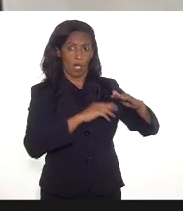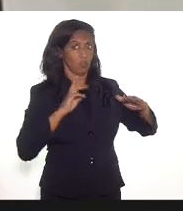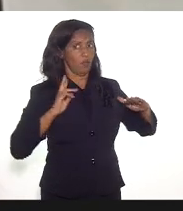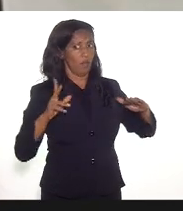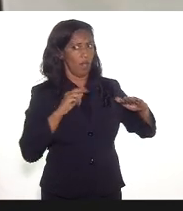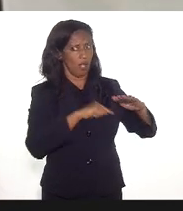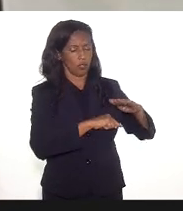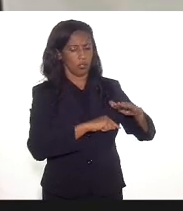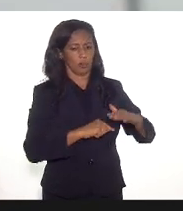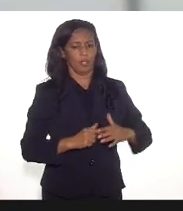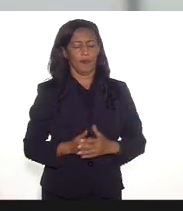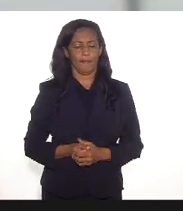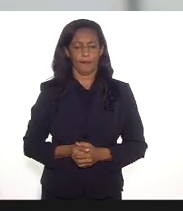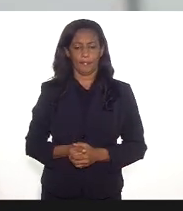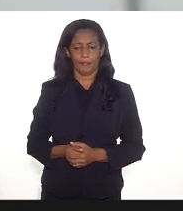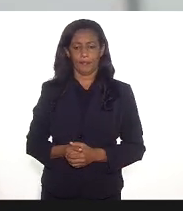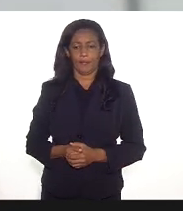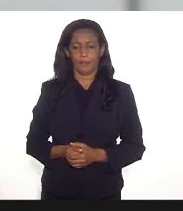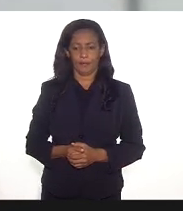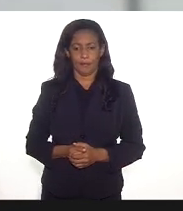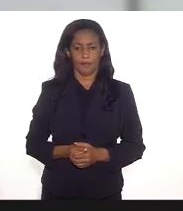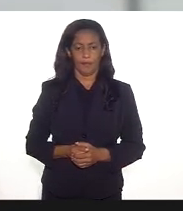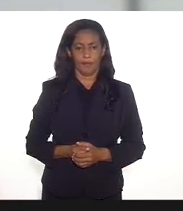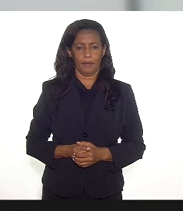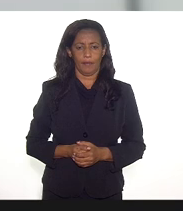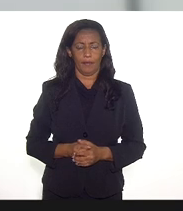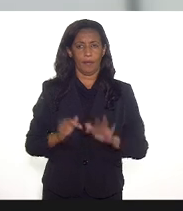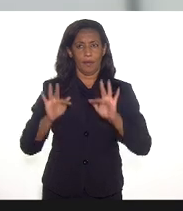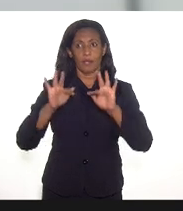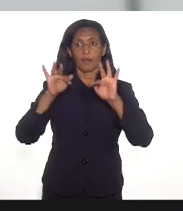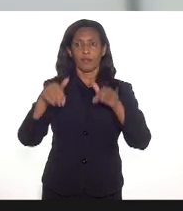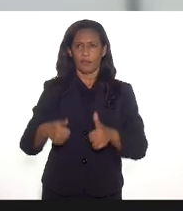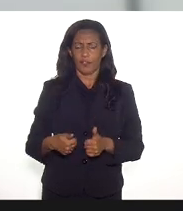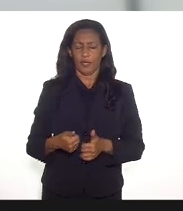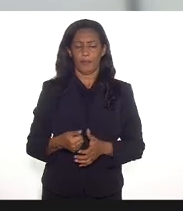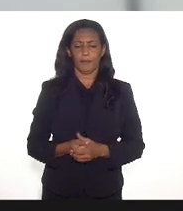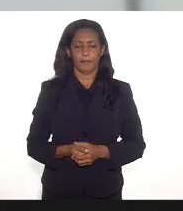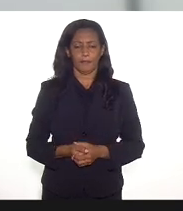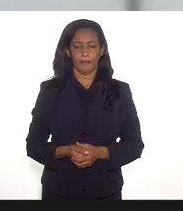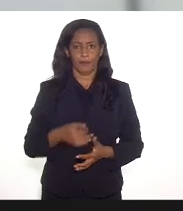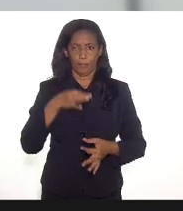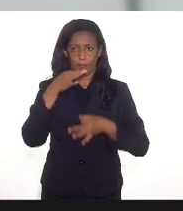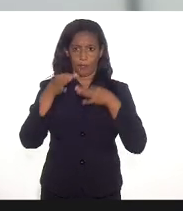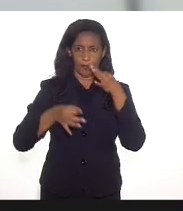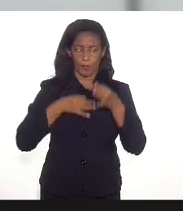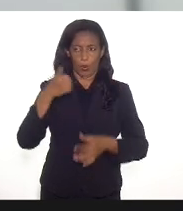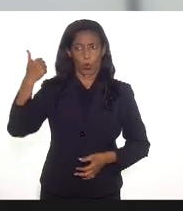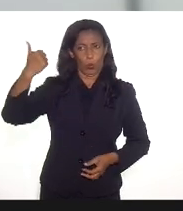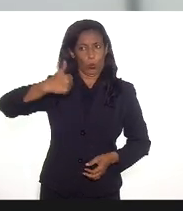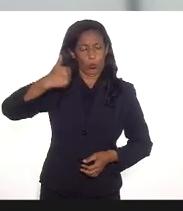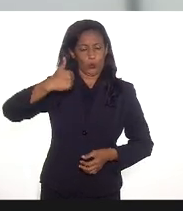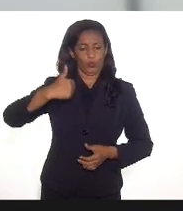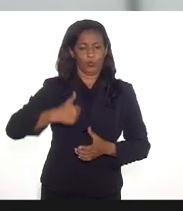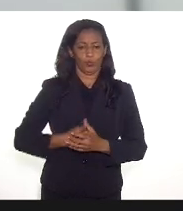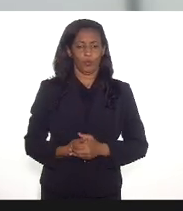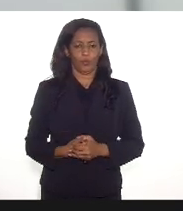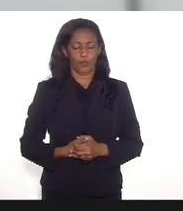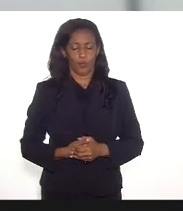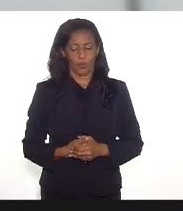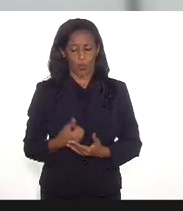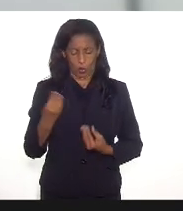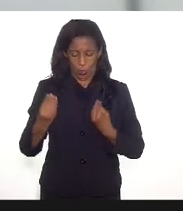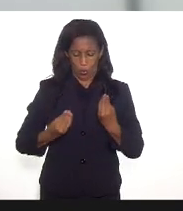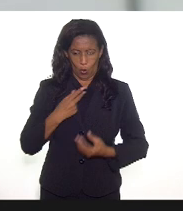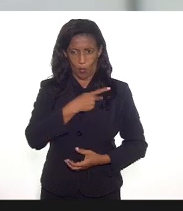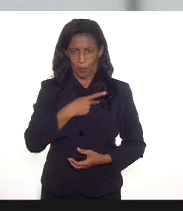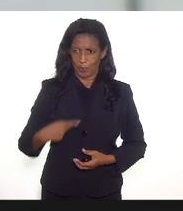Bom, vamos lá para as considerações finais que eu devo fazer. Um, como